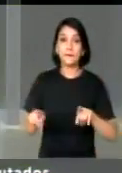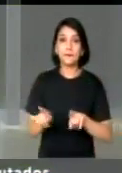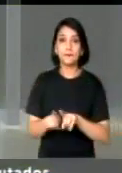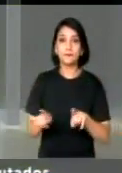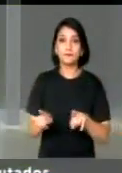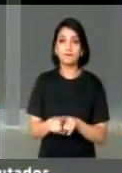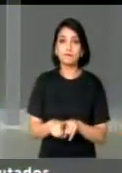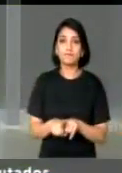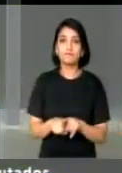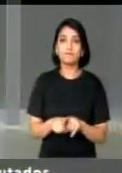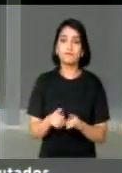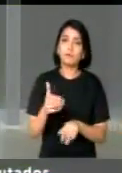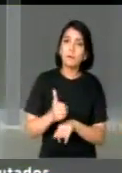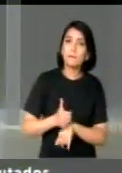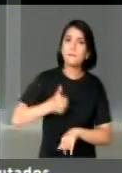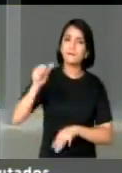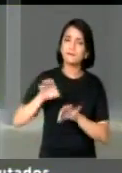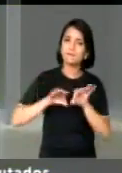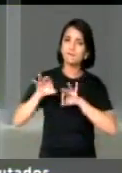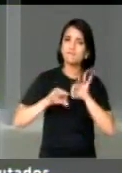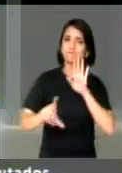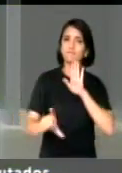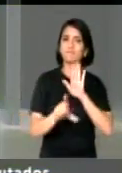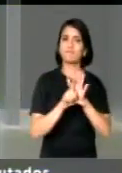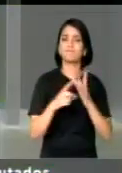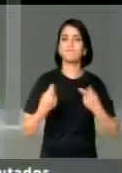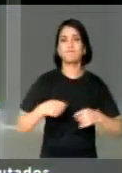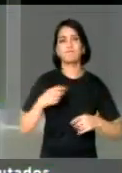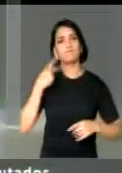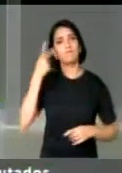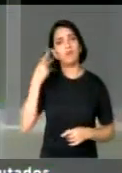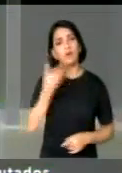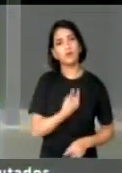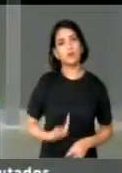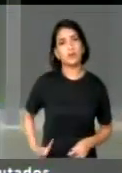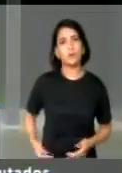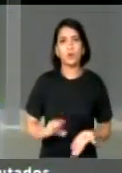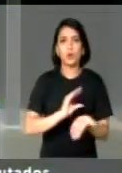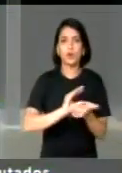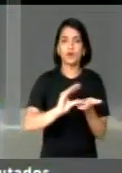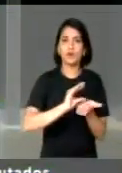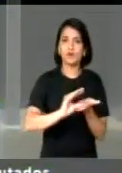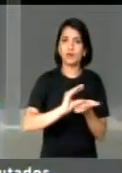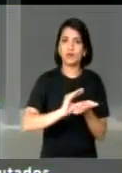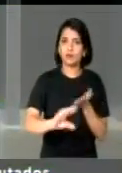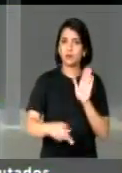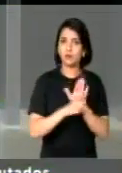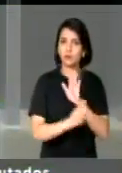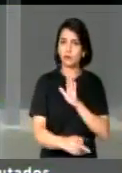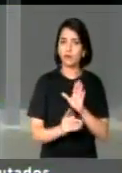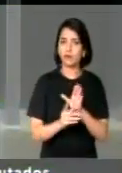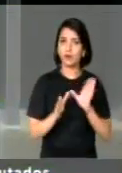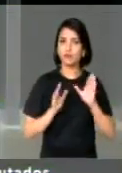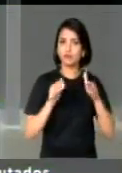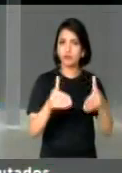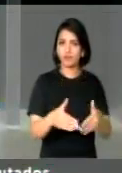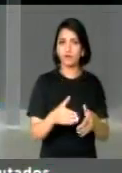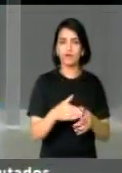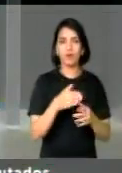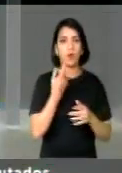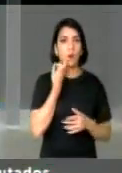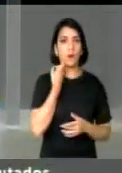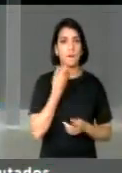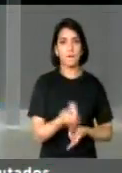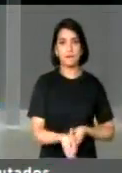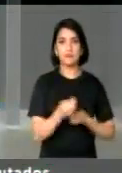a legislação. Precisamos de políticas públicas com investimento subsidiado para o setor. É preciso garantir